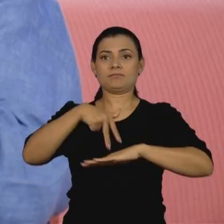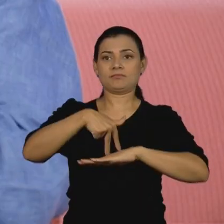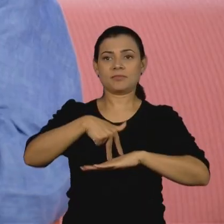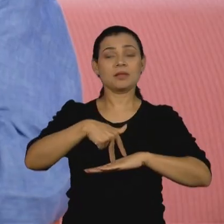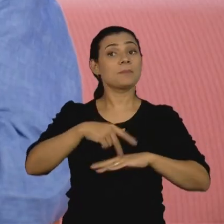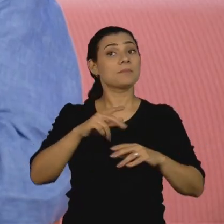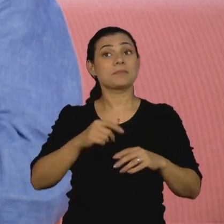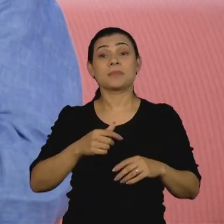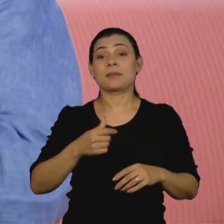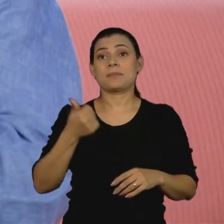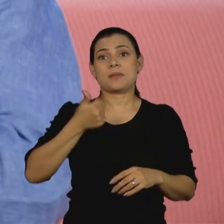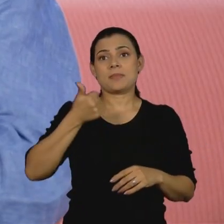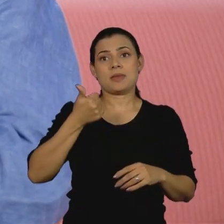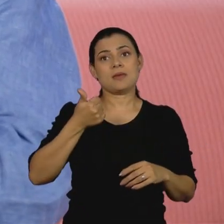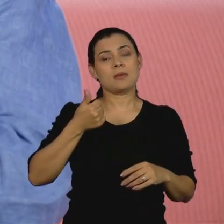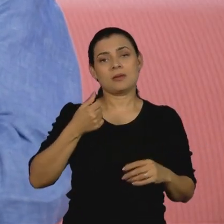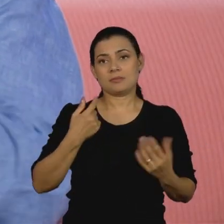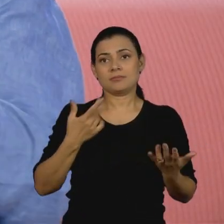feito